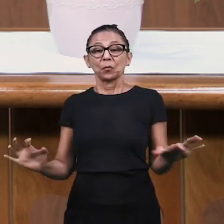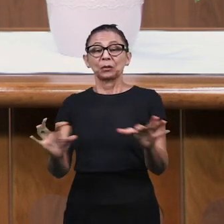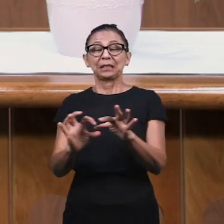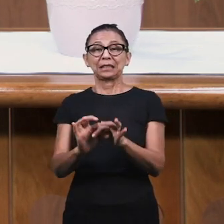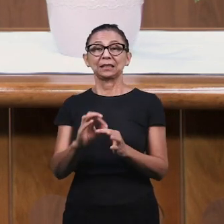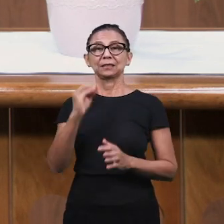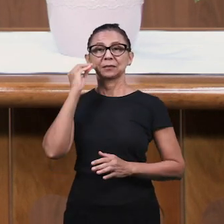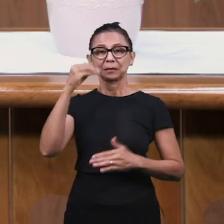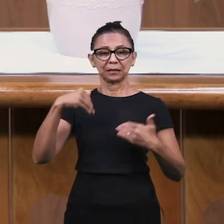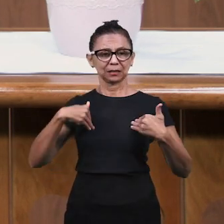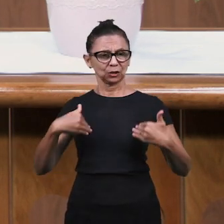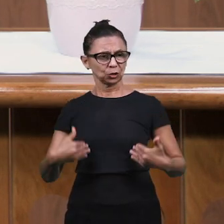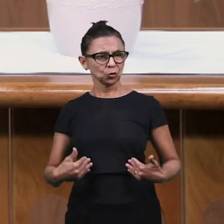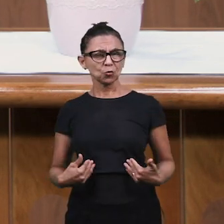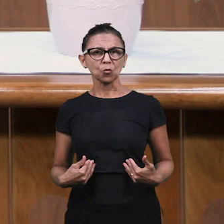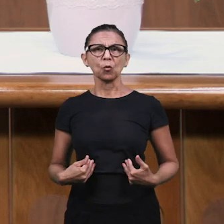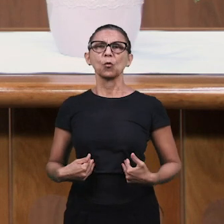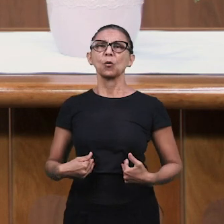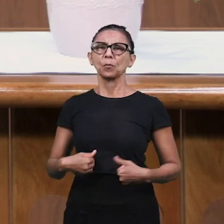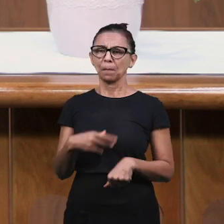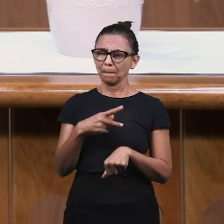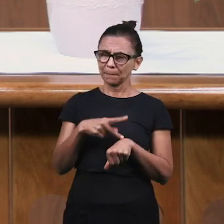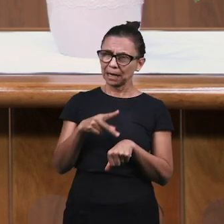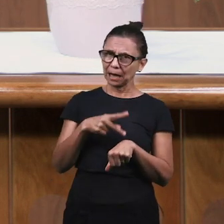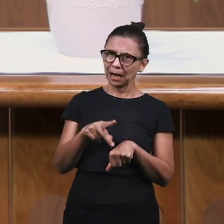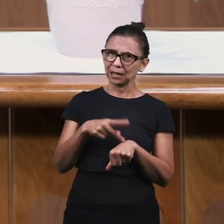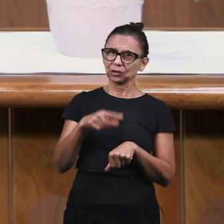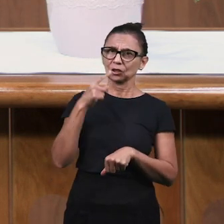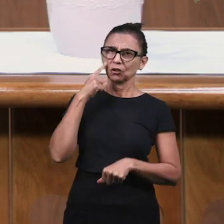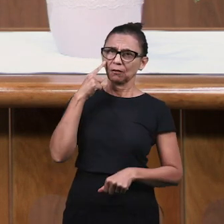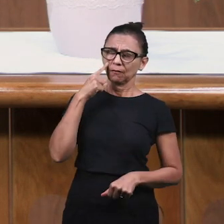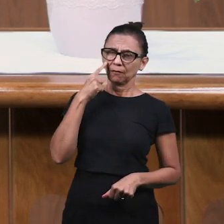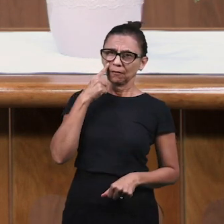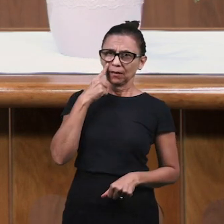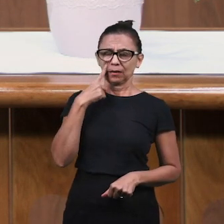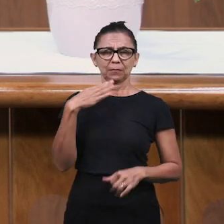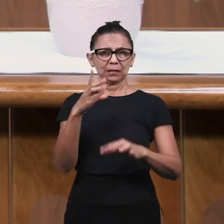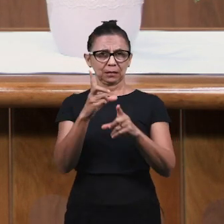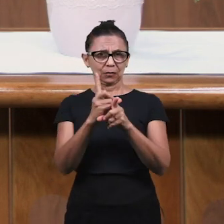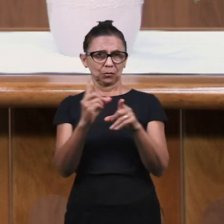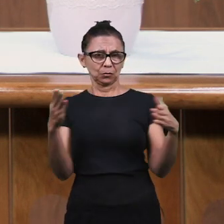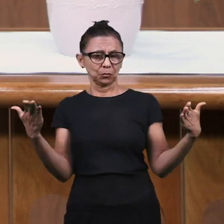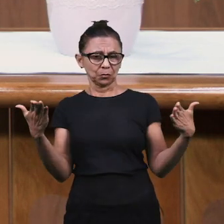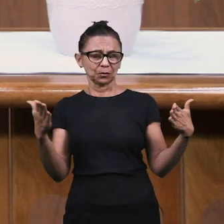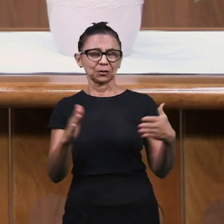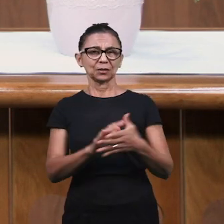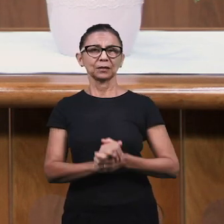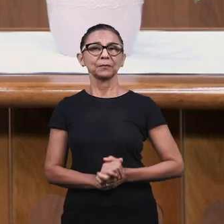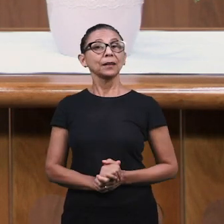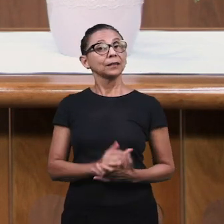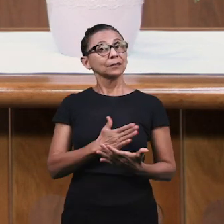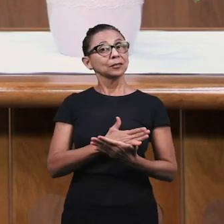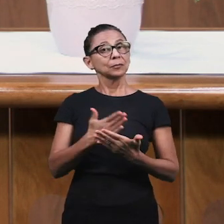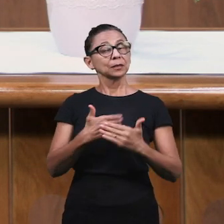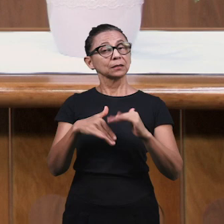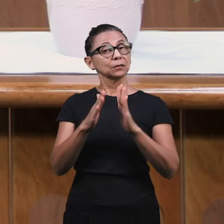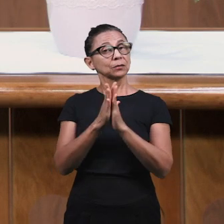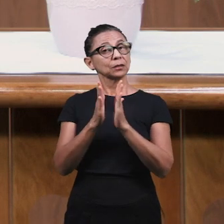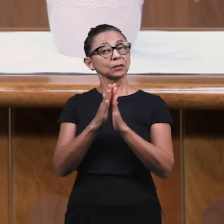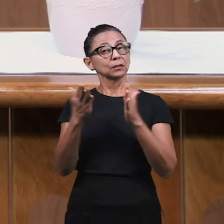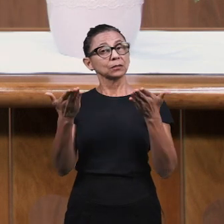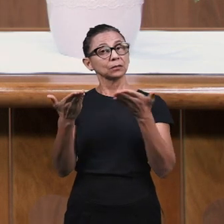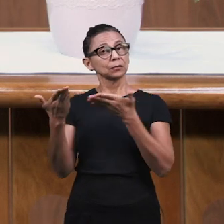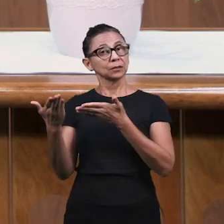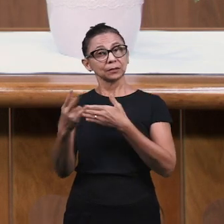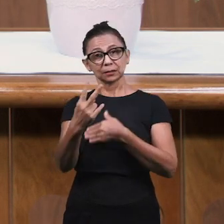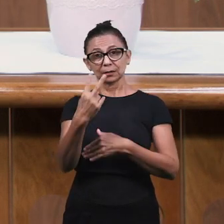vemos a experiência de corpo de forma prática aqui nesse momento, nesse encontro que nós temos. Nós vamos começar orando. Eu